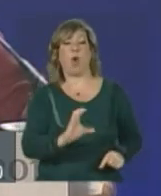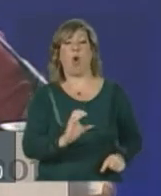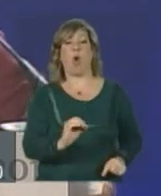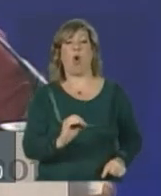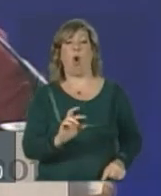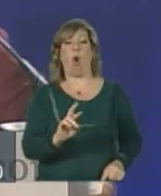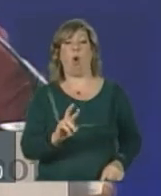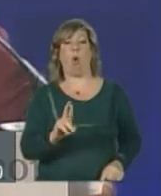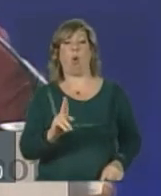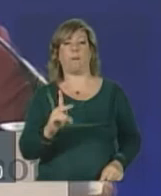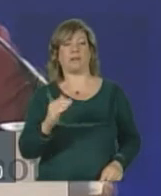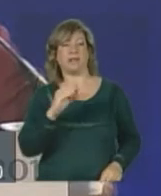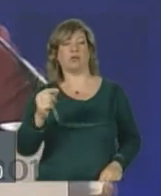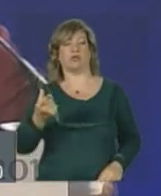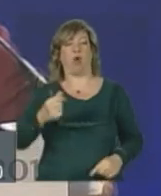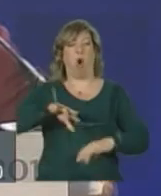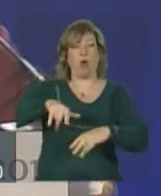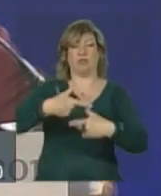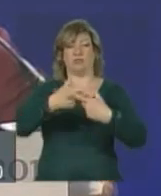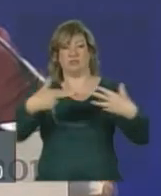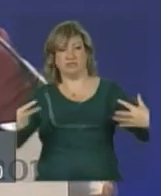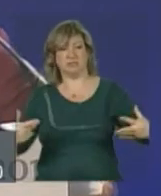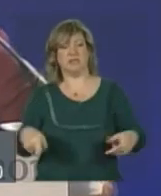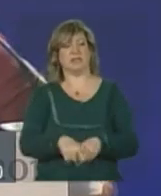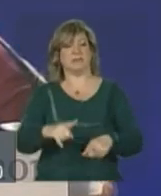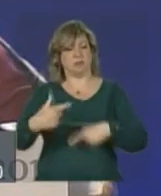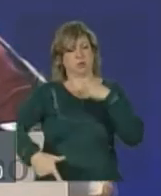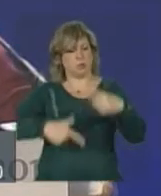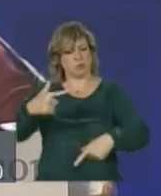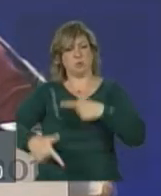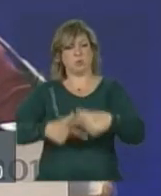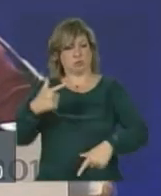a importância do combate